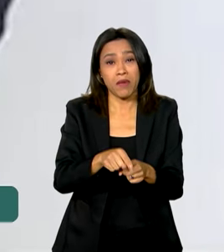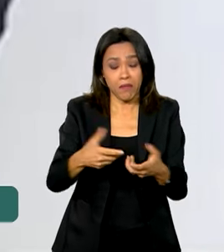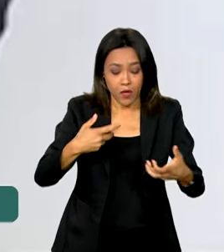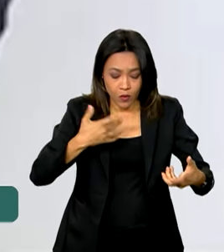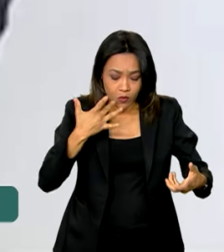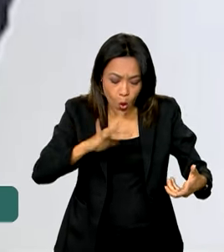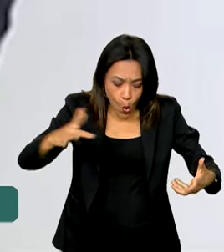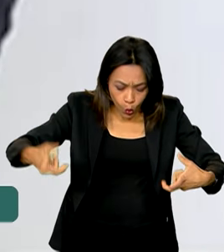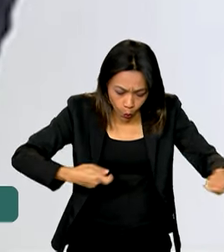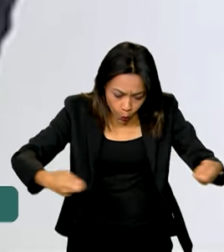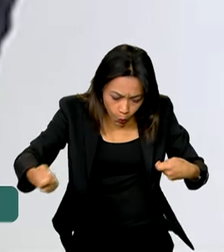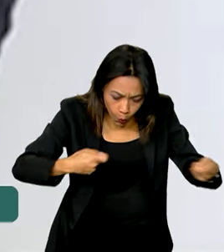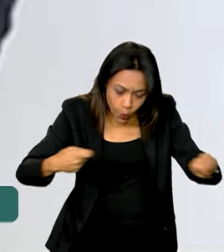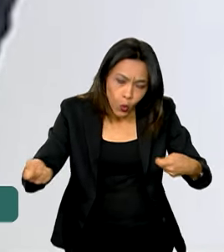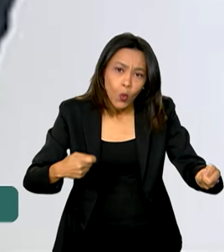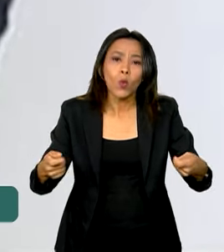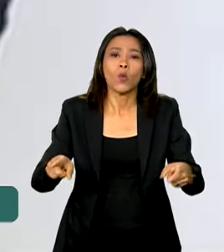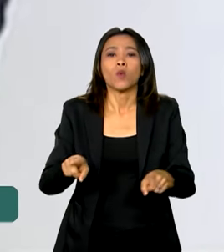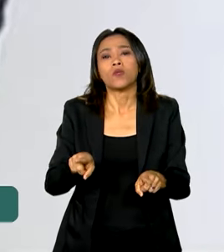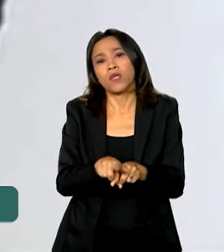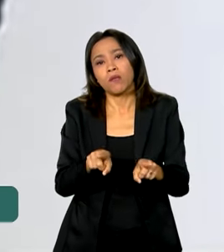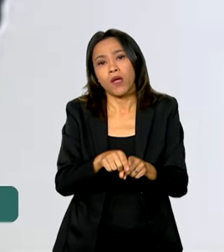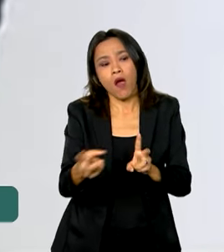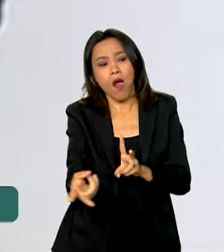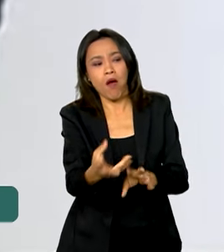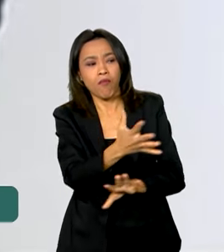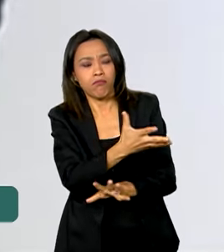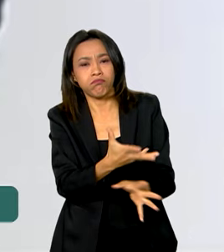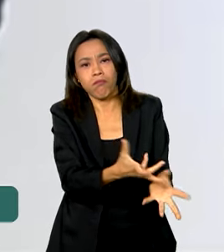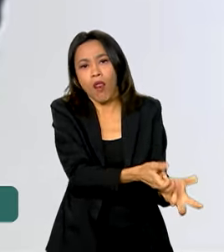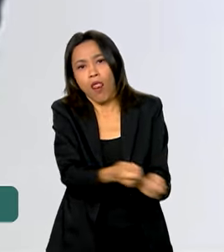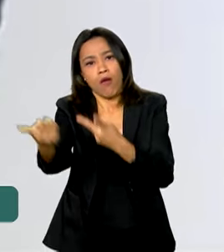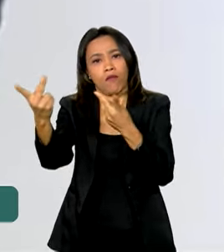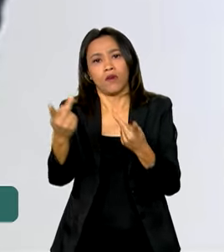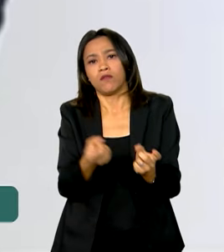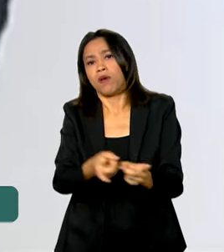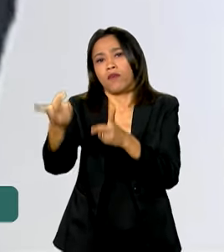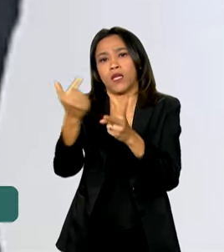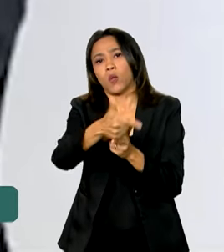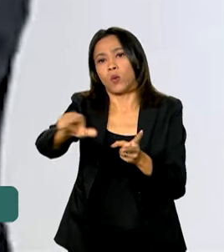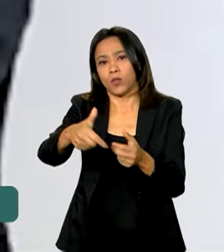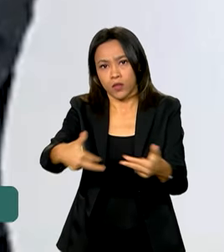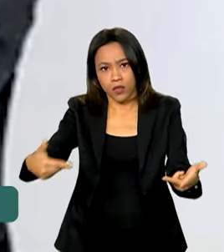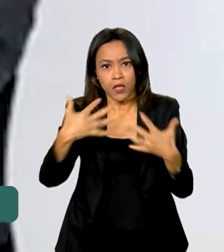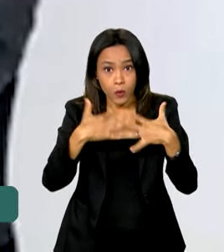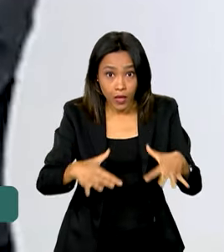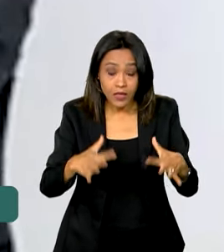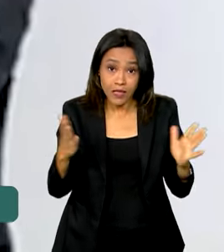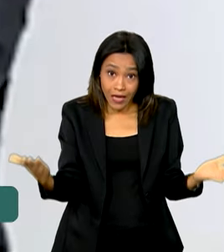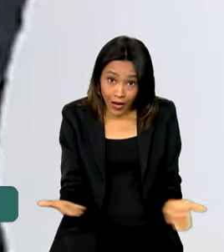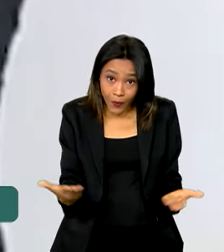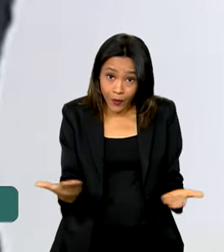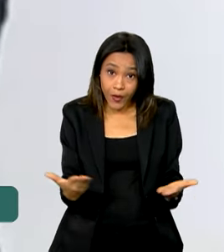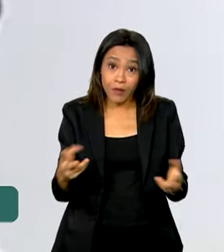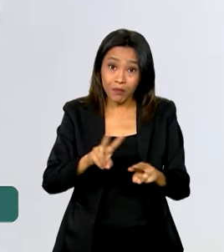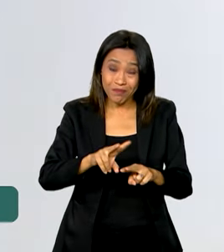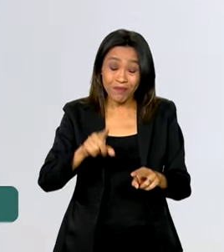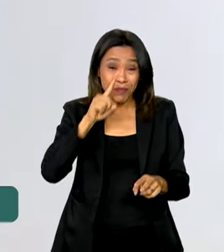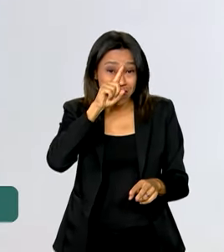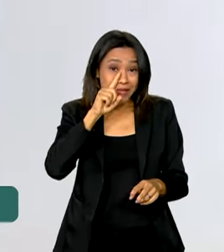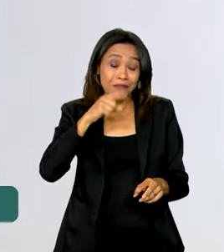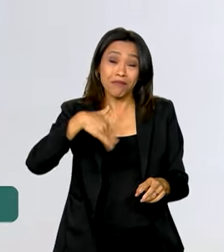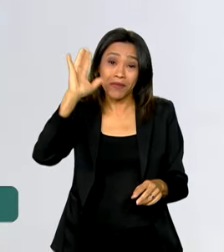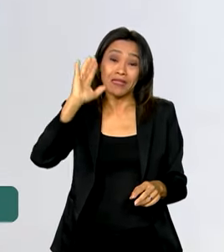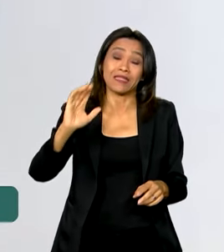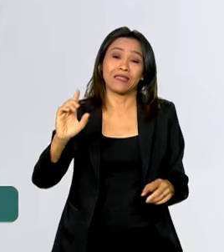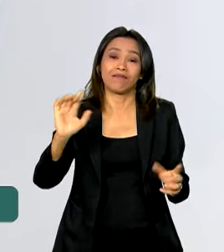extração seletiva de produtos florestais, né? E agora, de maneira muito intensa, pelas mudanças climáticas, né?